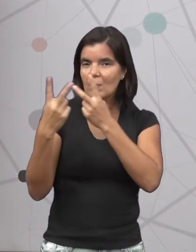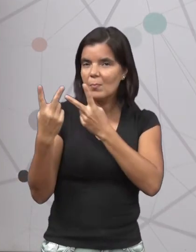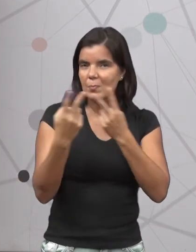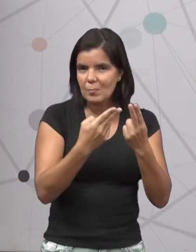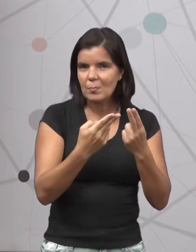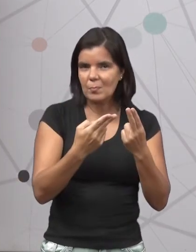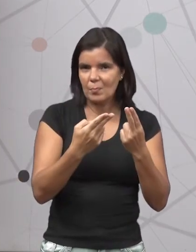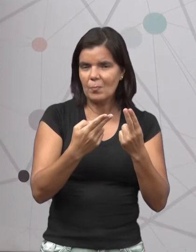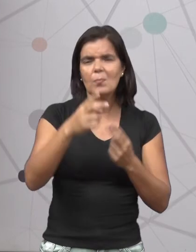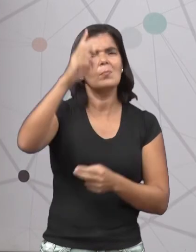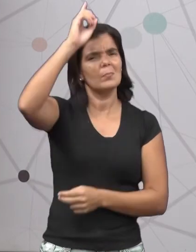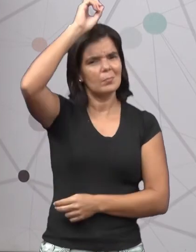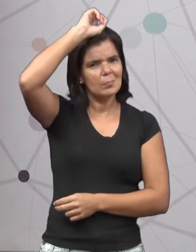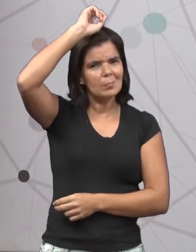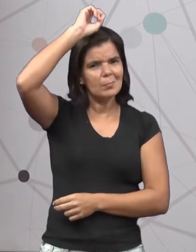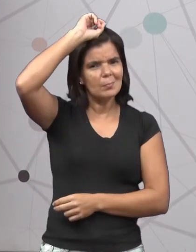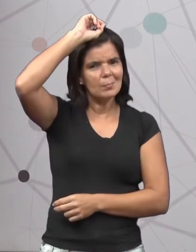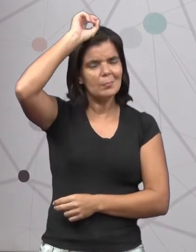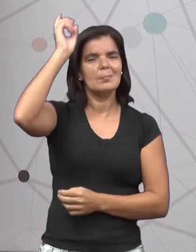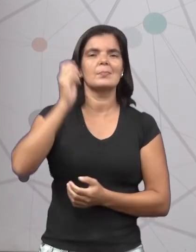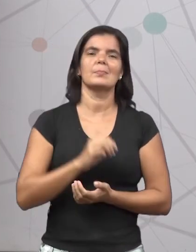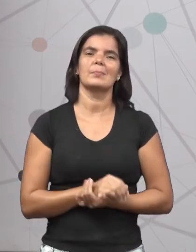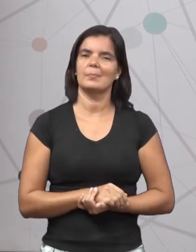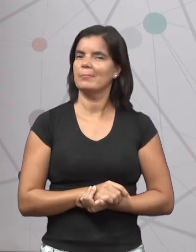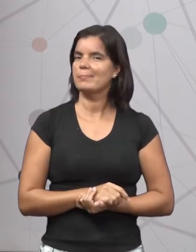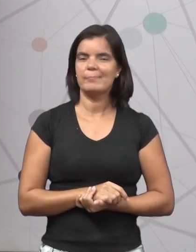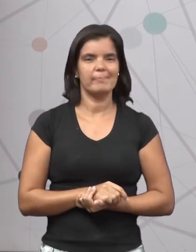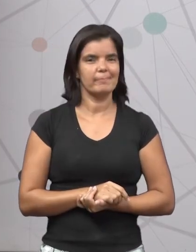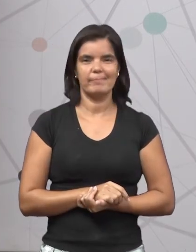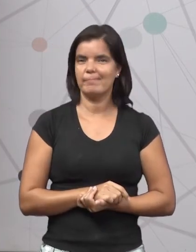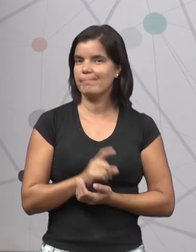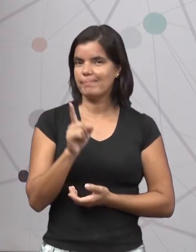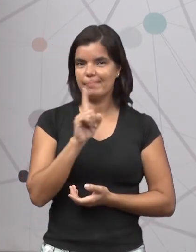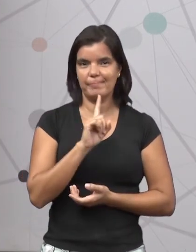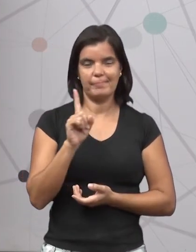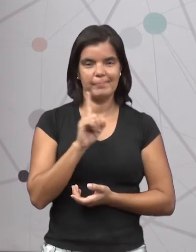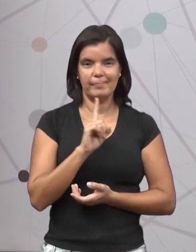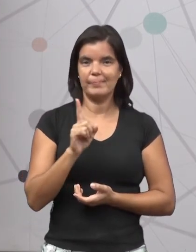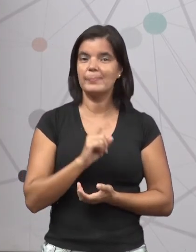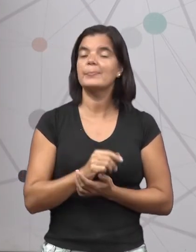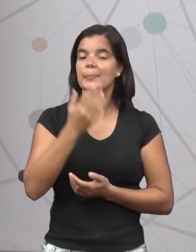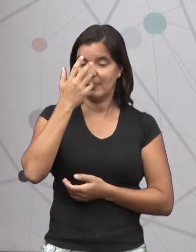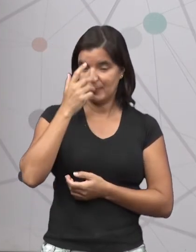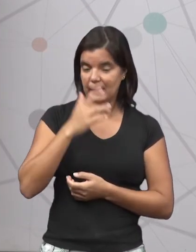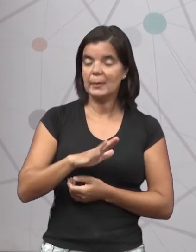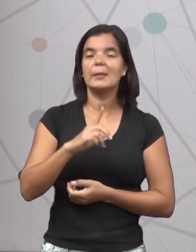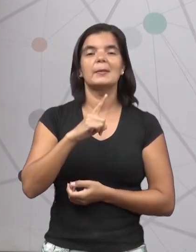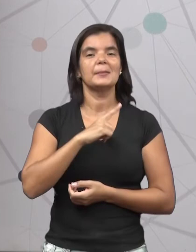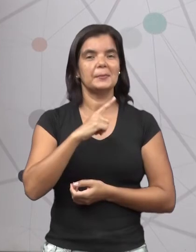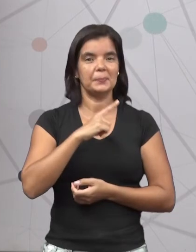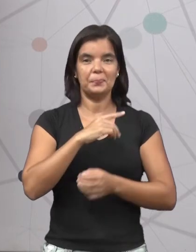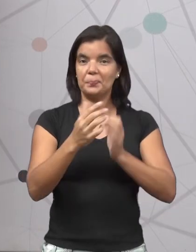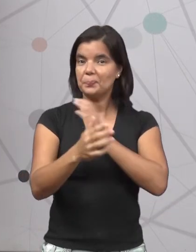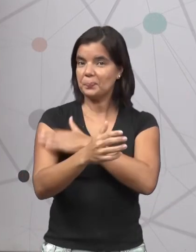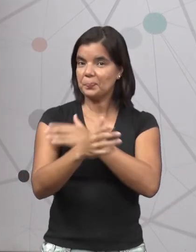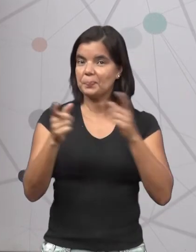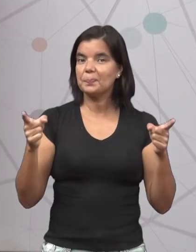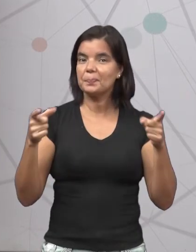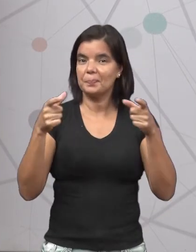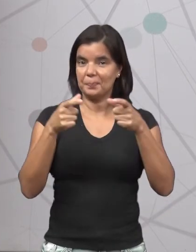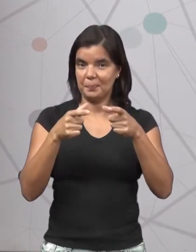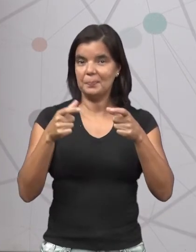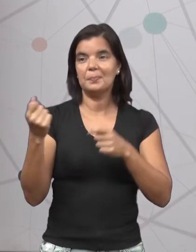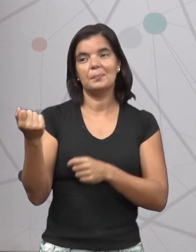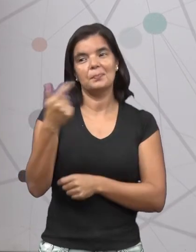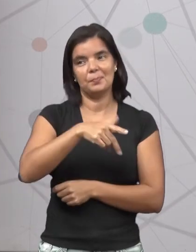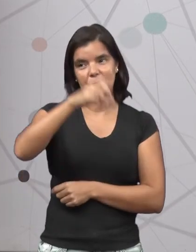mesmo tamanho que um adulto? Não, não é mesmo? A criança tem o braço menor do que